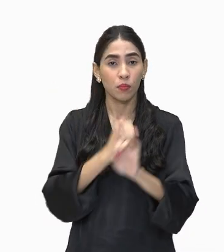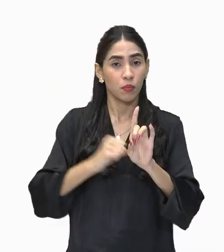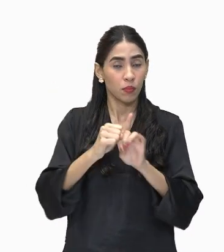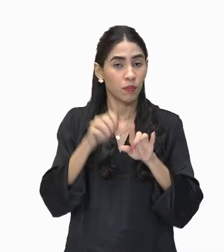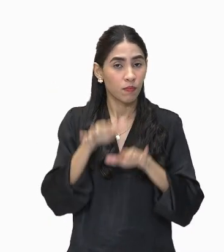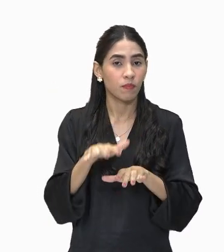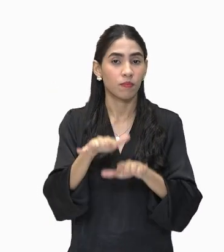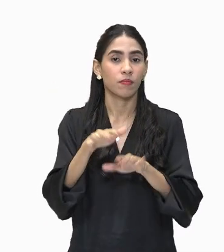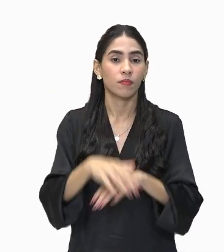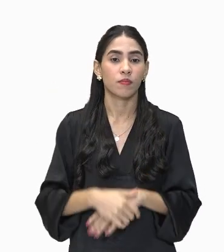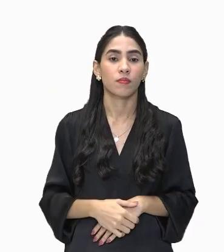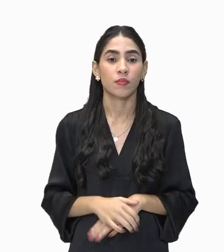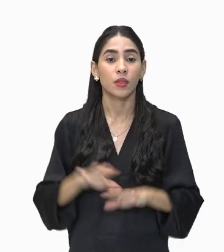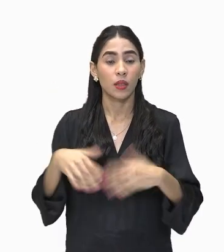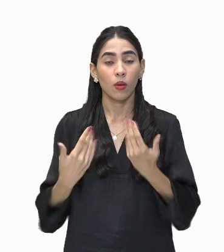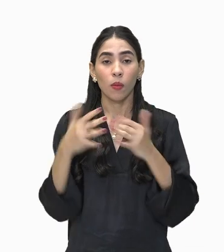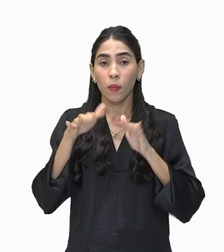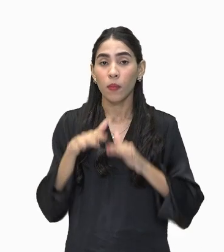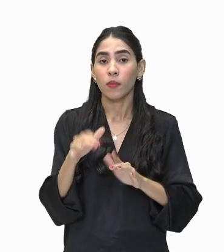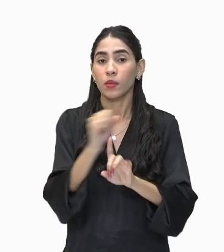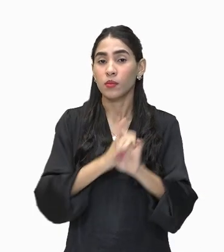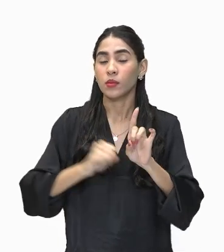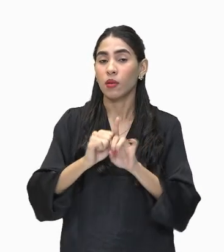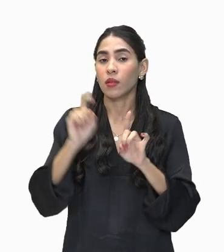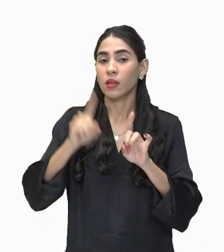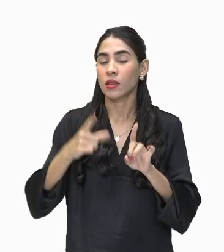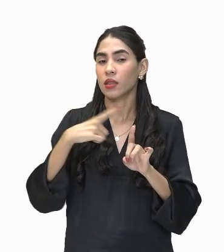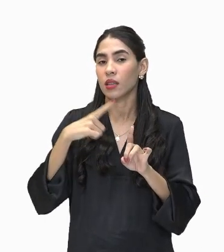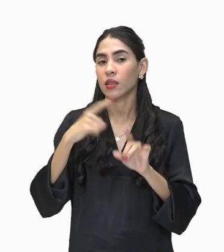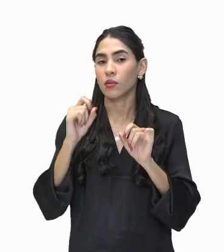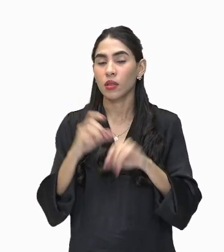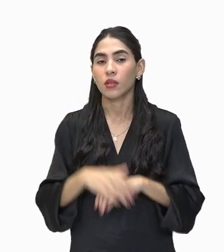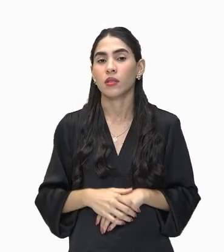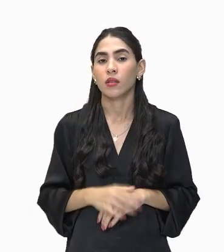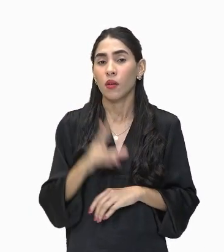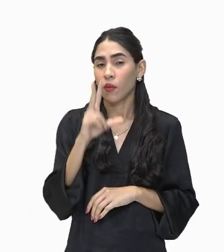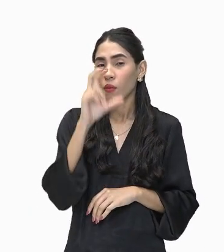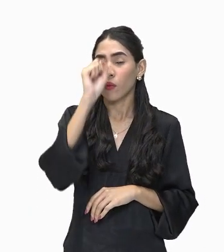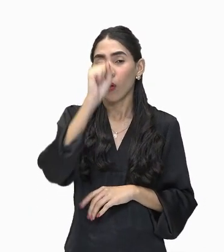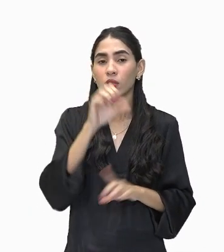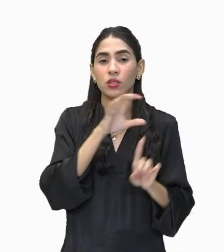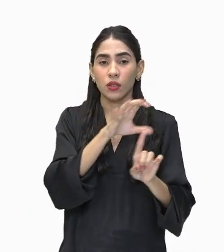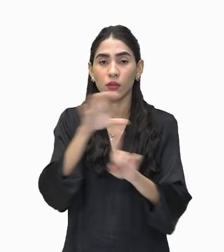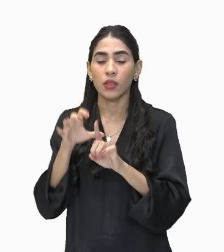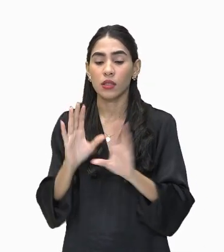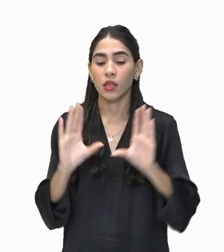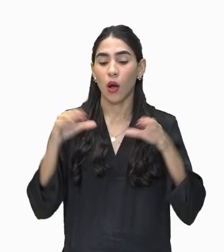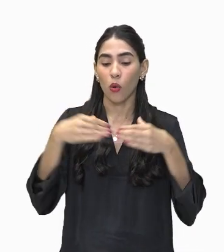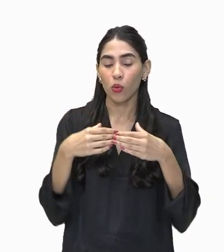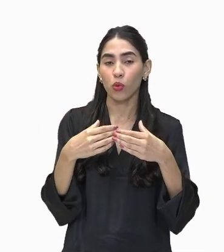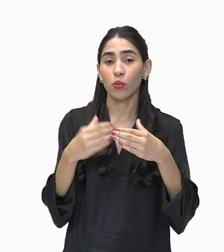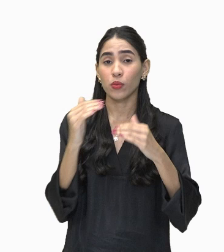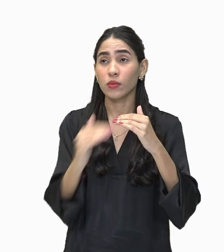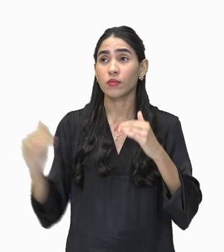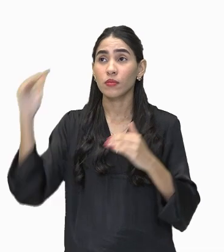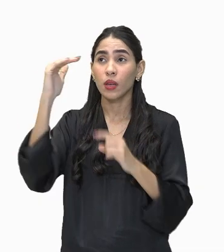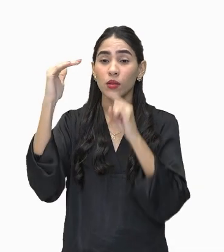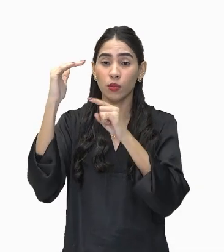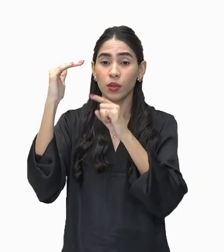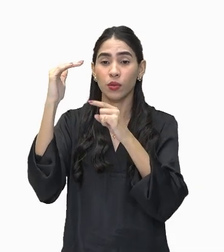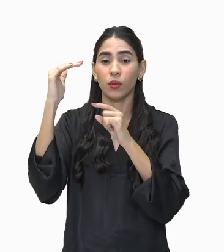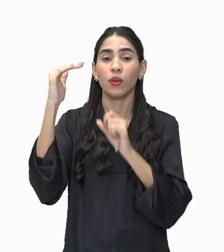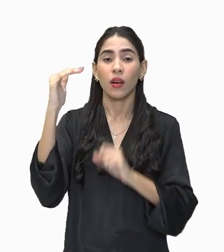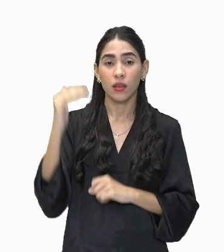Os movimentos sociais configuram, né, numa forte ameaça aos grupos privilegiados para aqueles